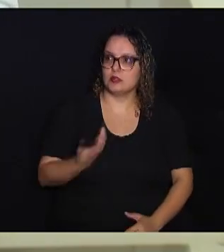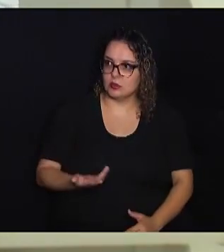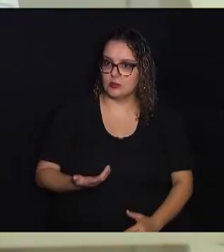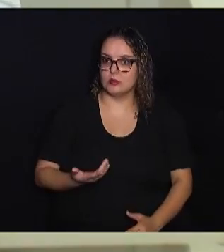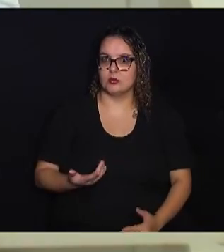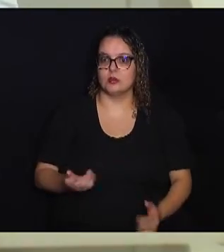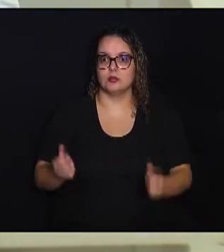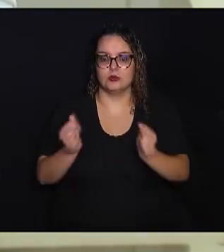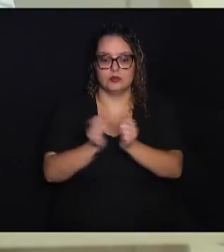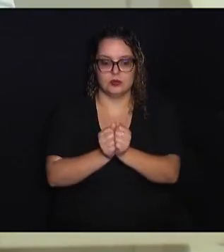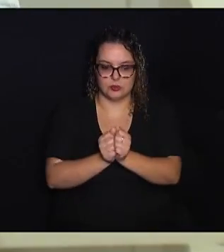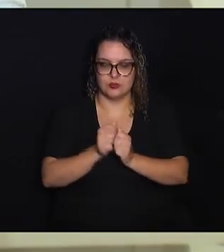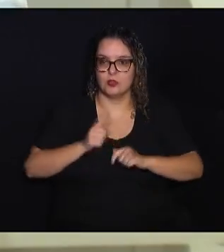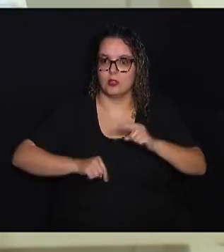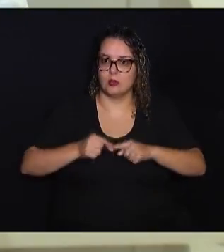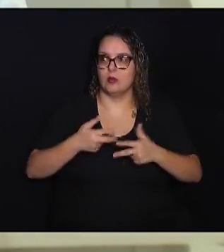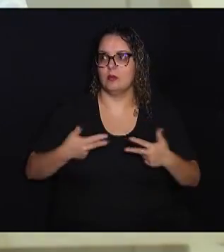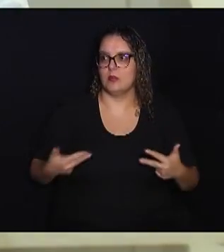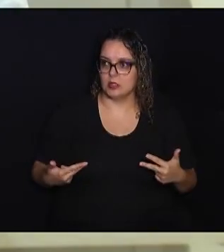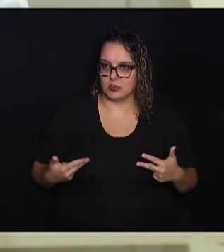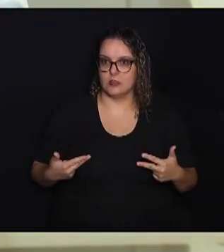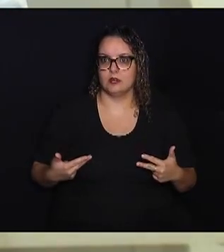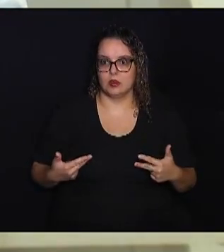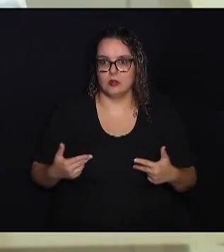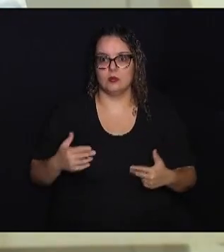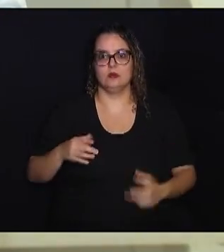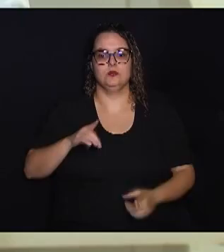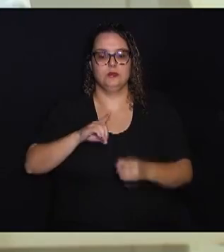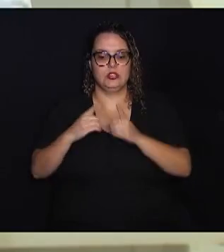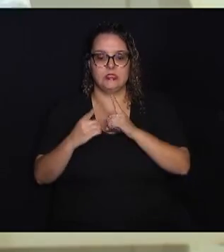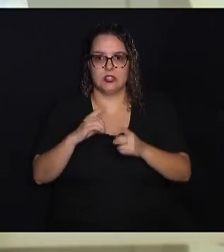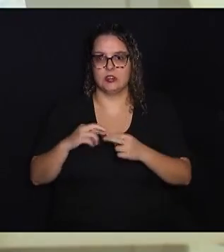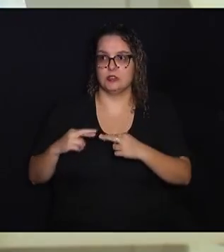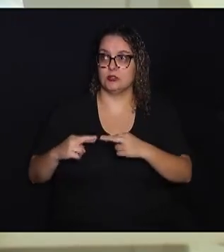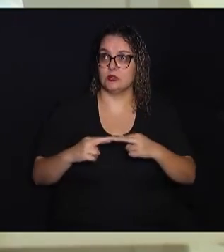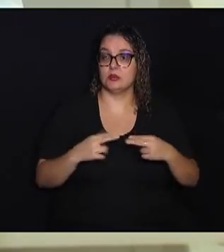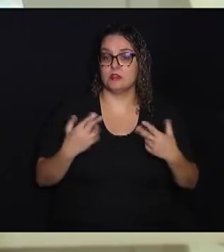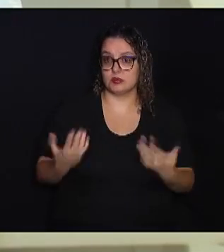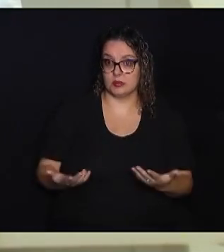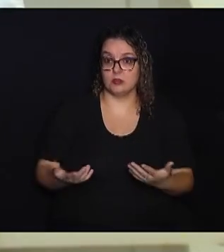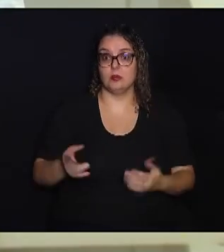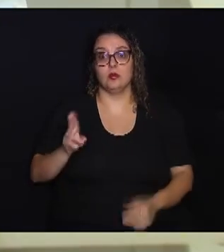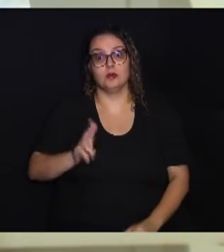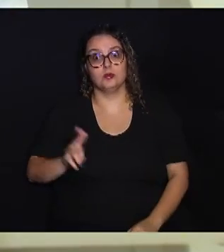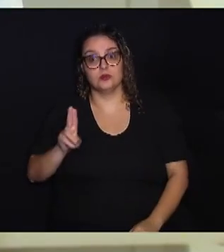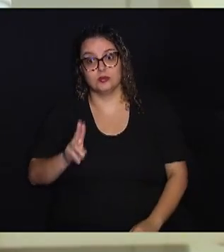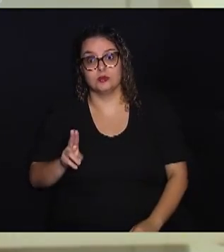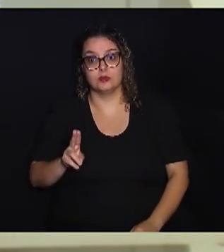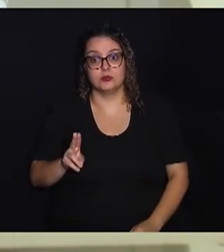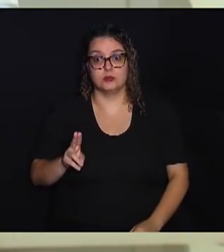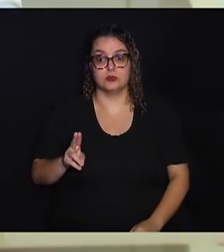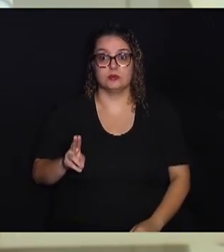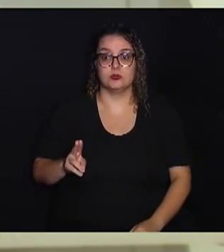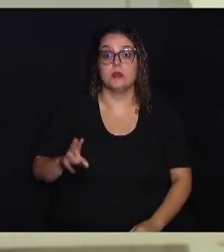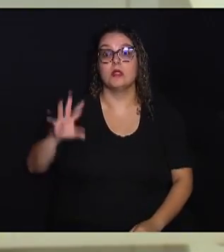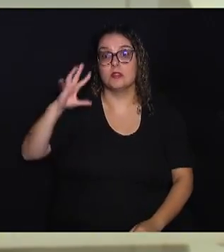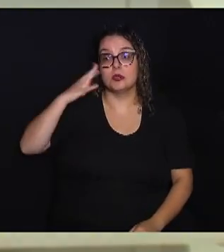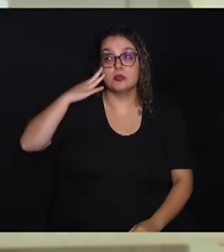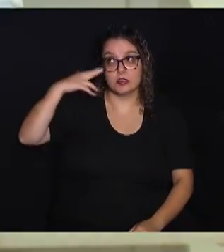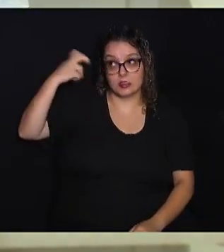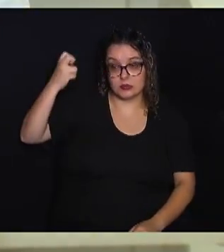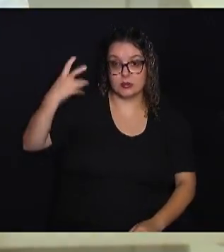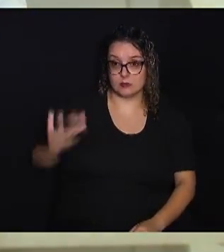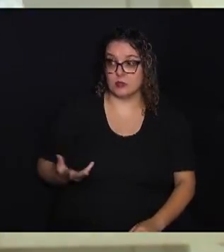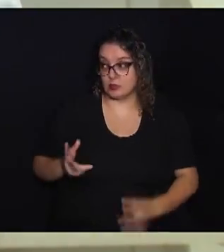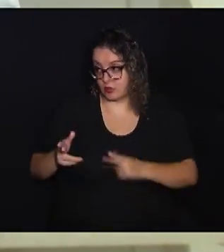paralelo ao material didático da rede, né? Então, utilizamos da sabedoria igual